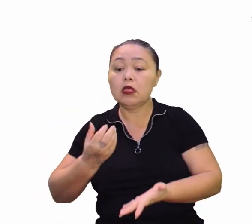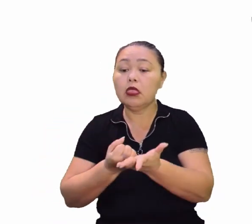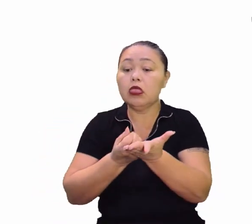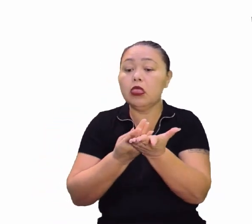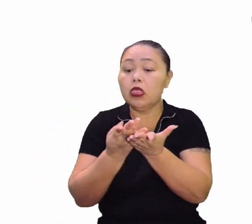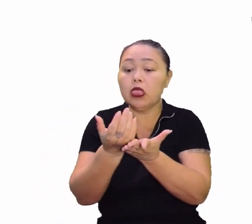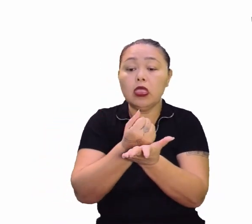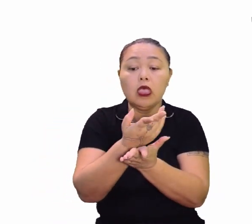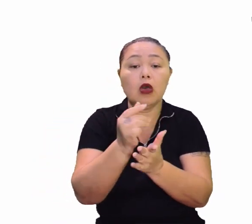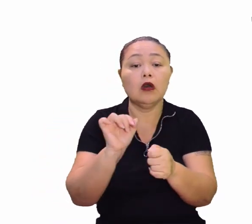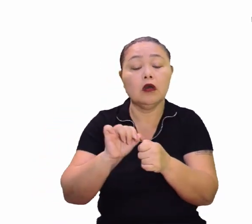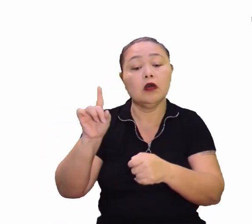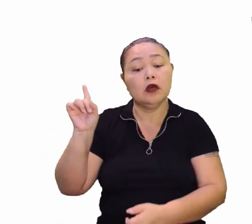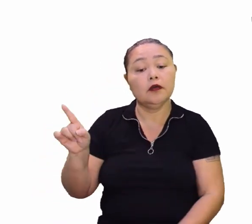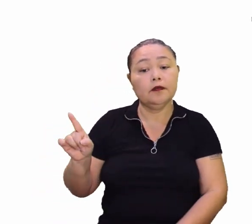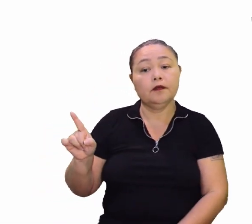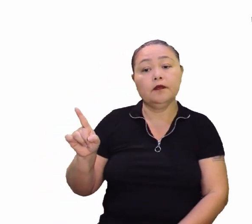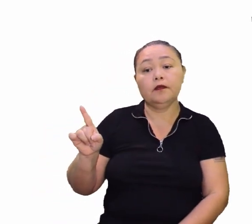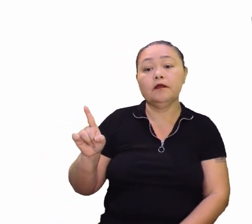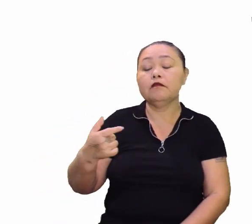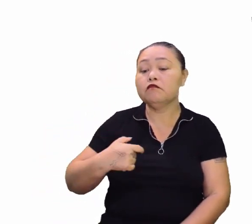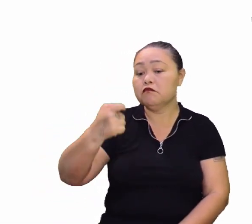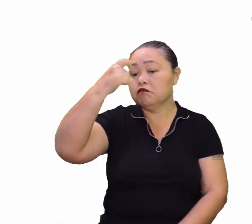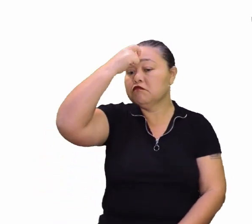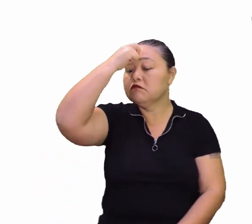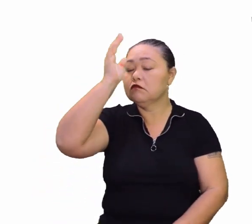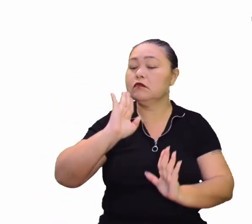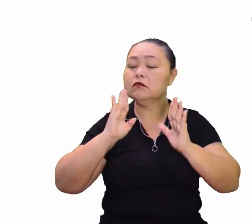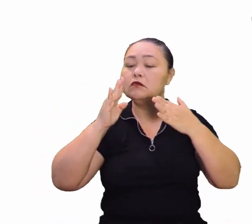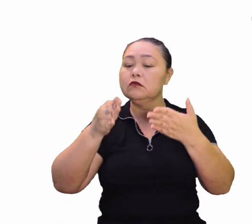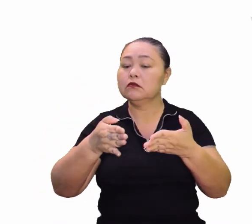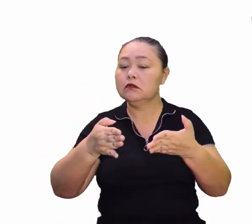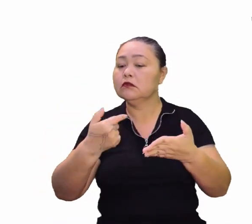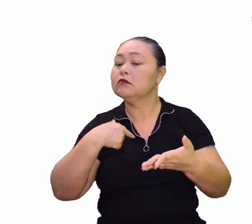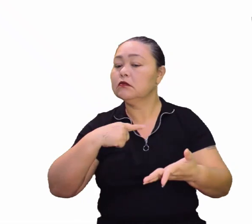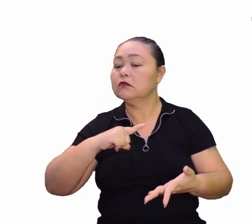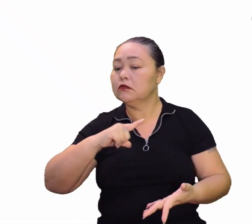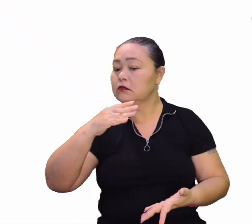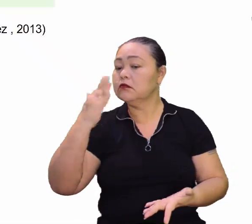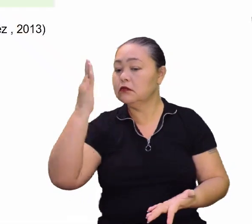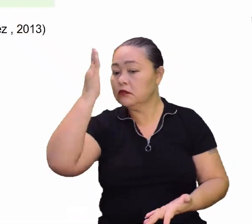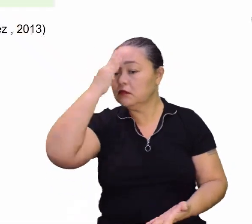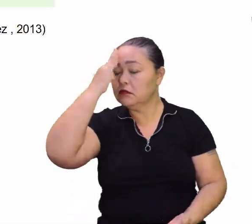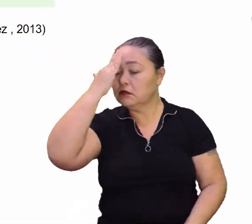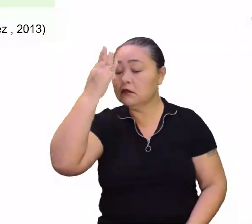consumo. E tudo isso a gente chama aí de consciência hídrica. Muito bem.